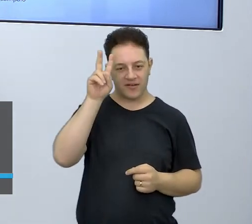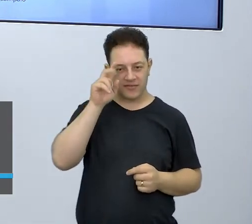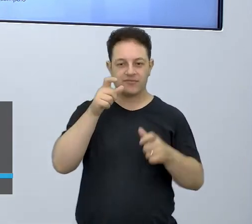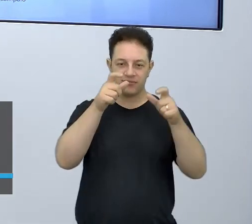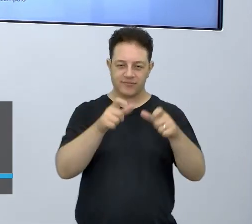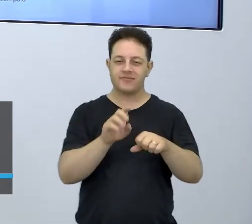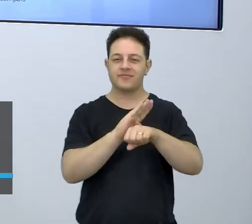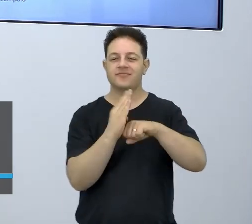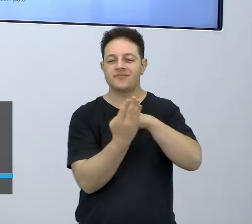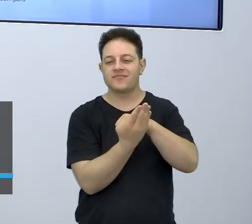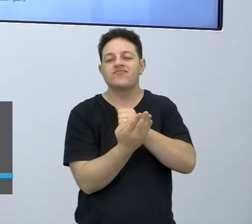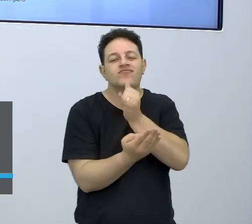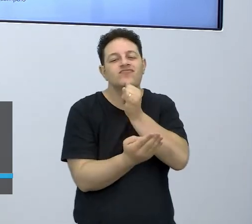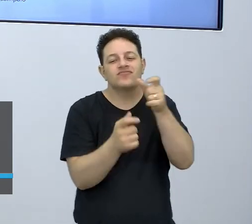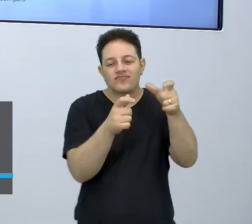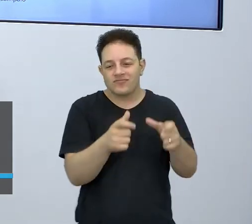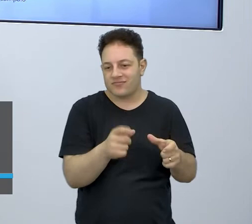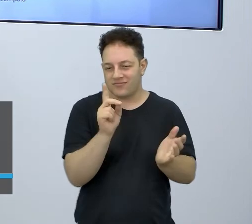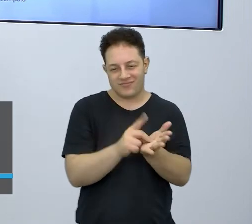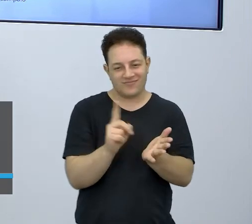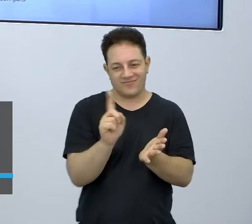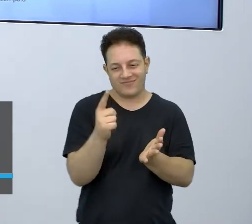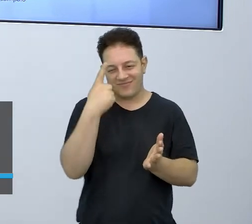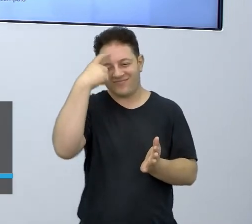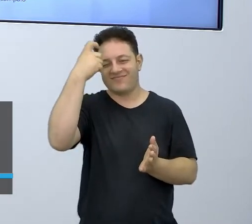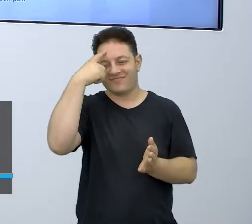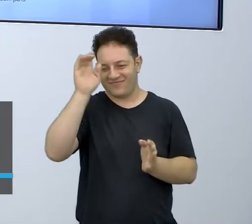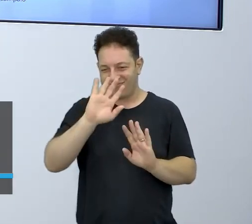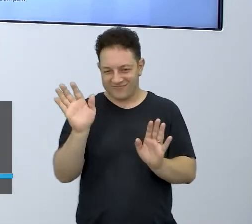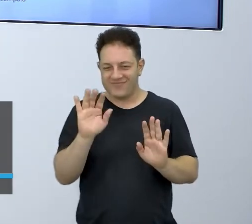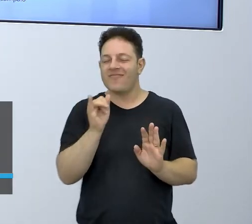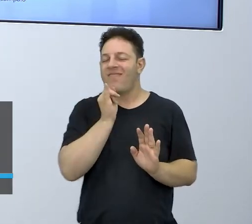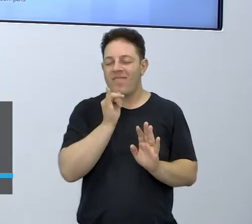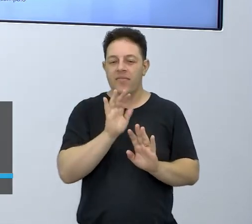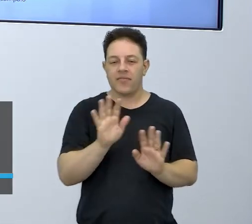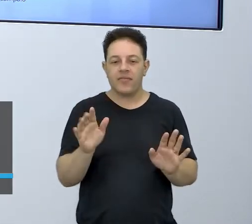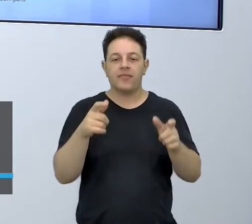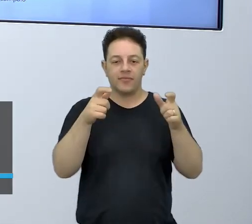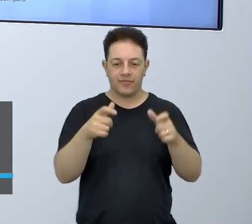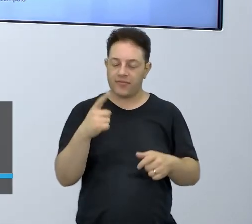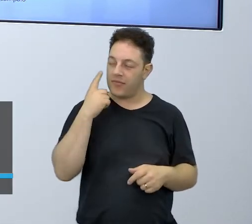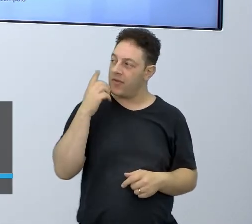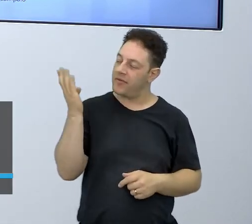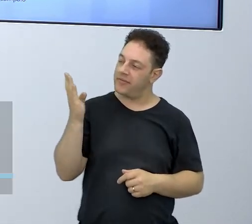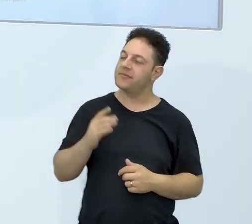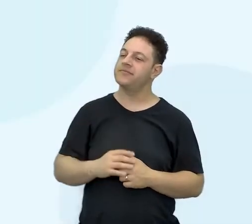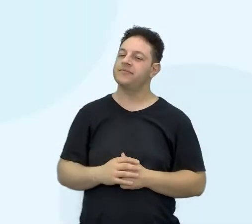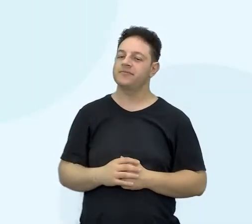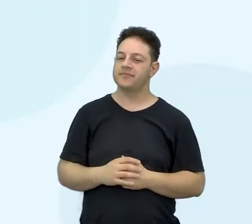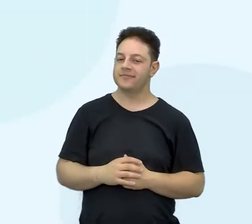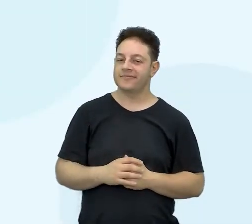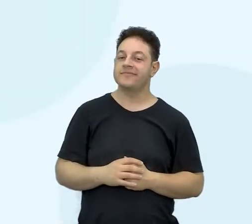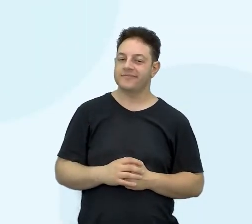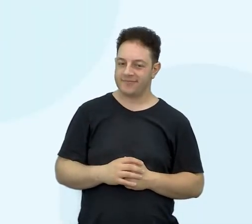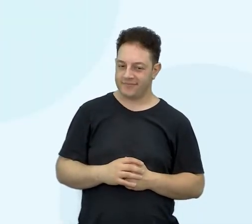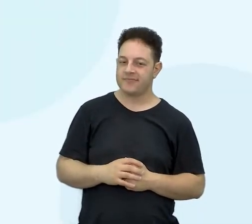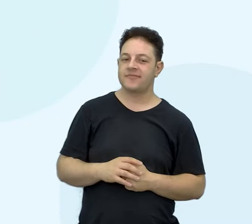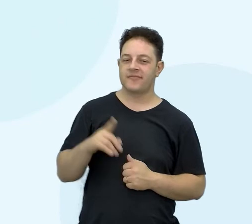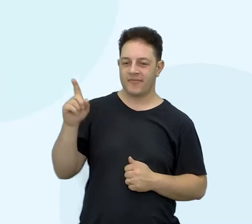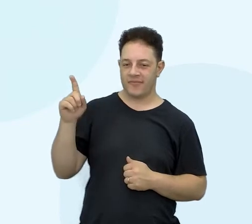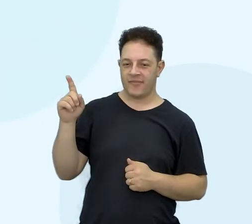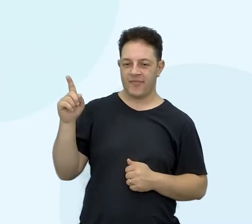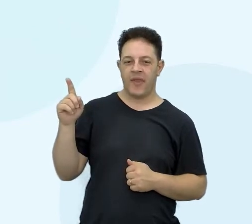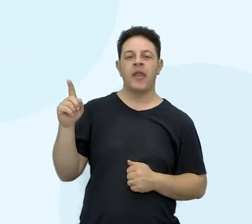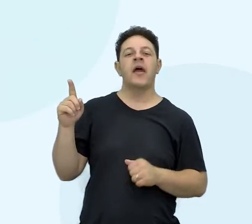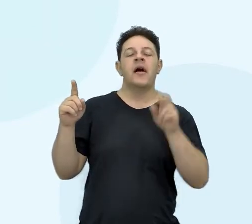bairro fictício, né, da cidade que a gente elaborou aí também fictícia. Coloca na tela, por favor. Ela, assim